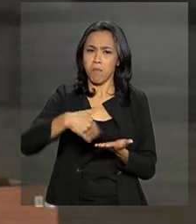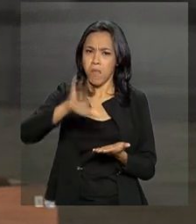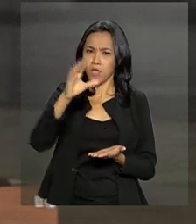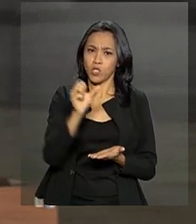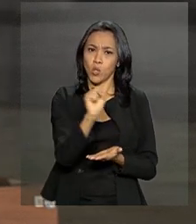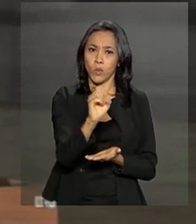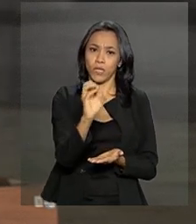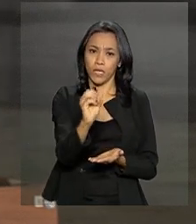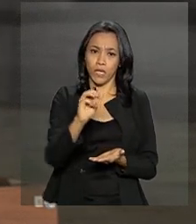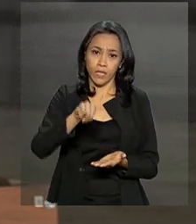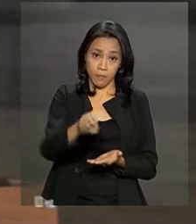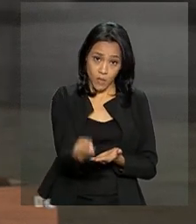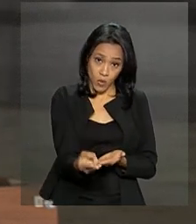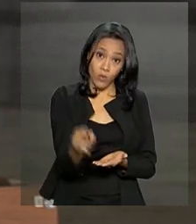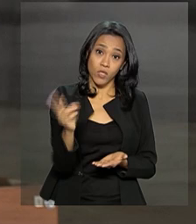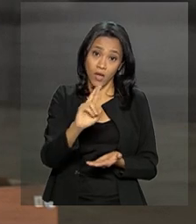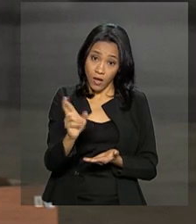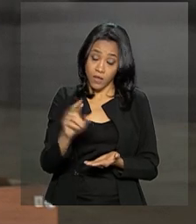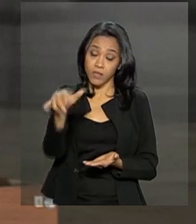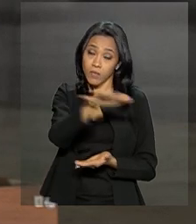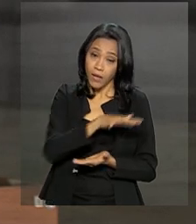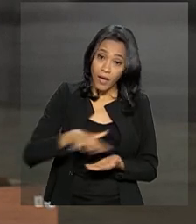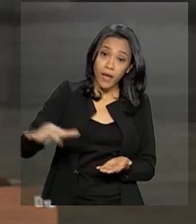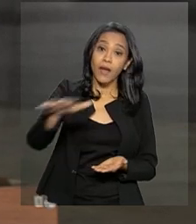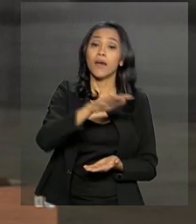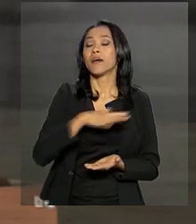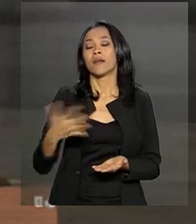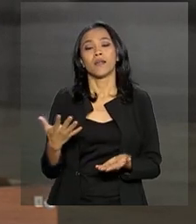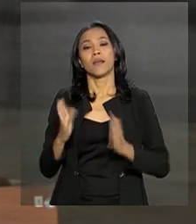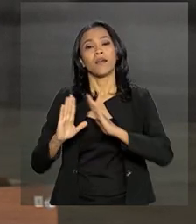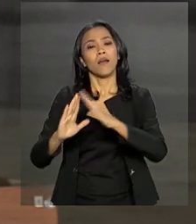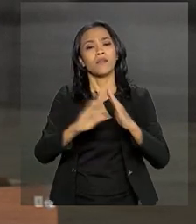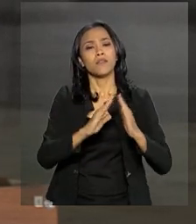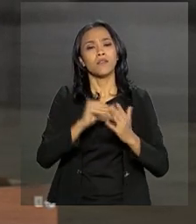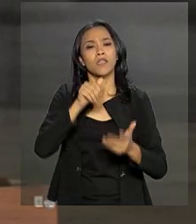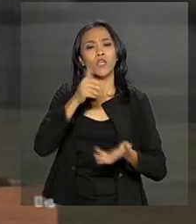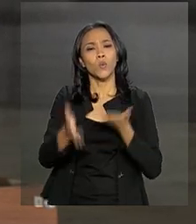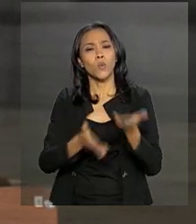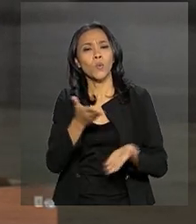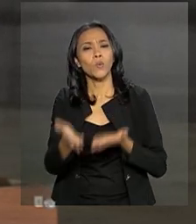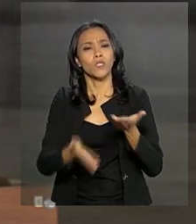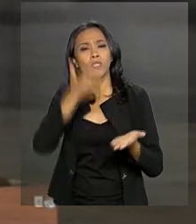reais para comunidades terapêuticas e serão abertas